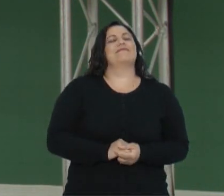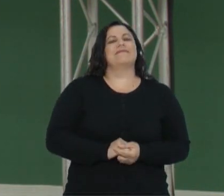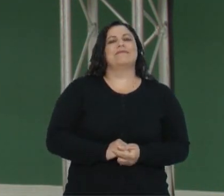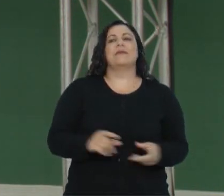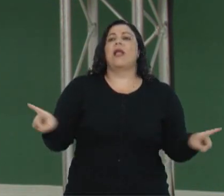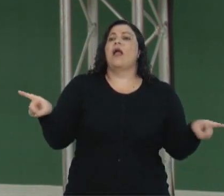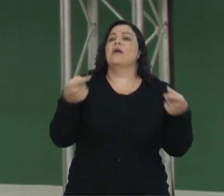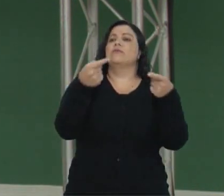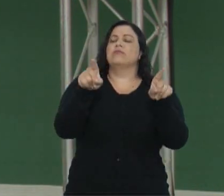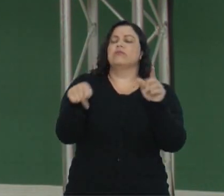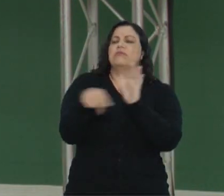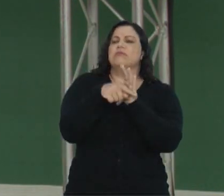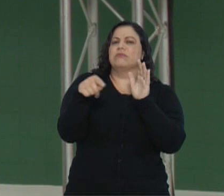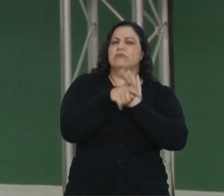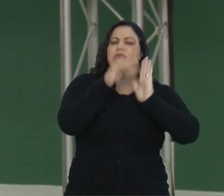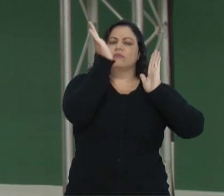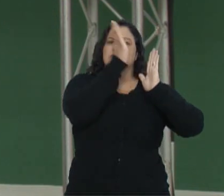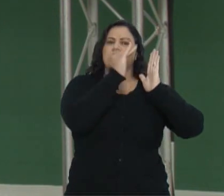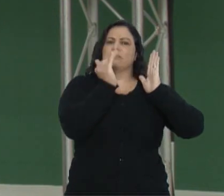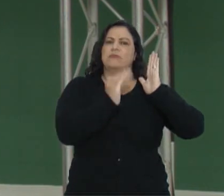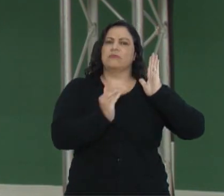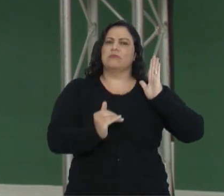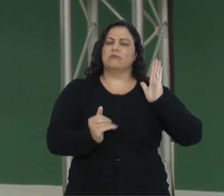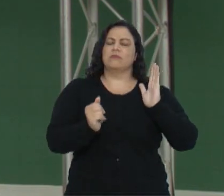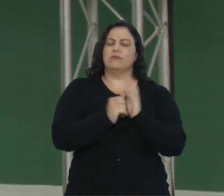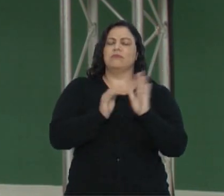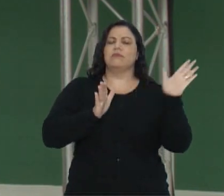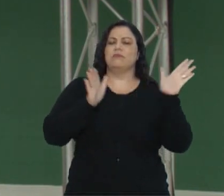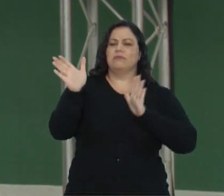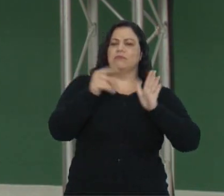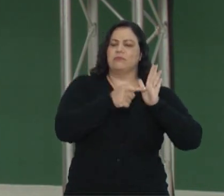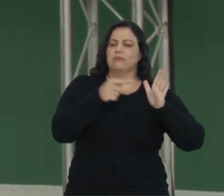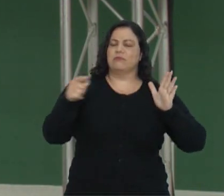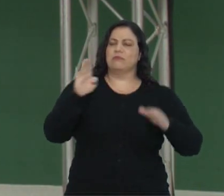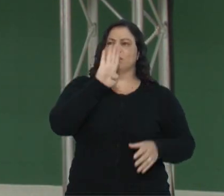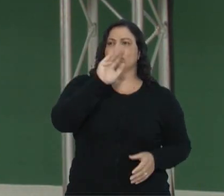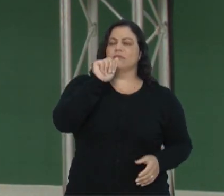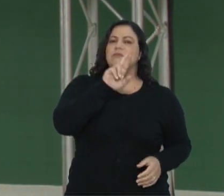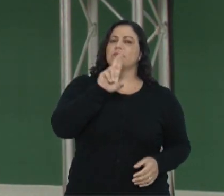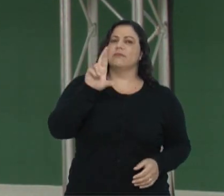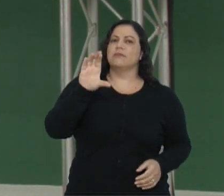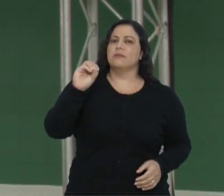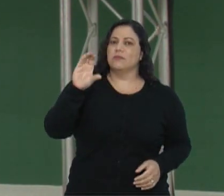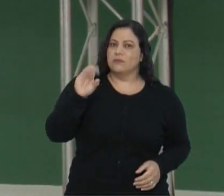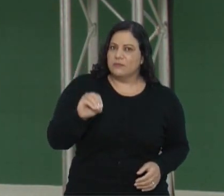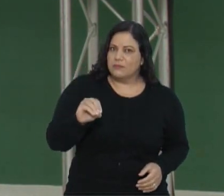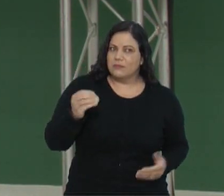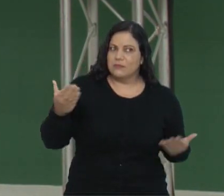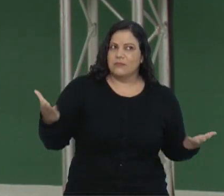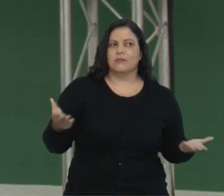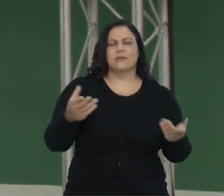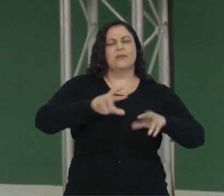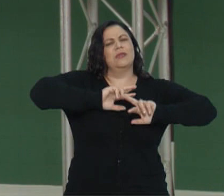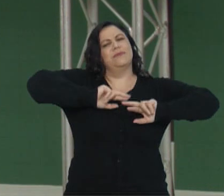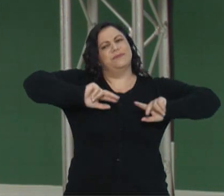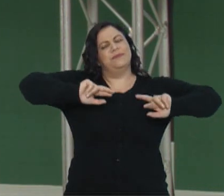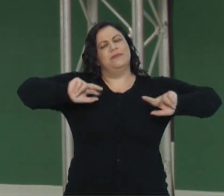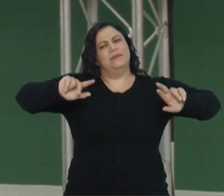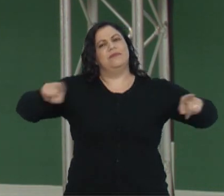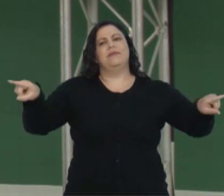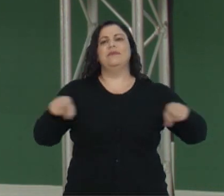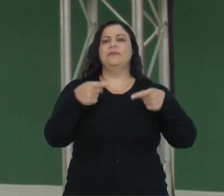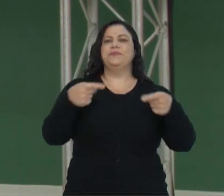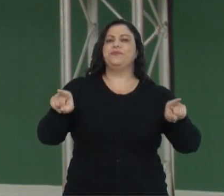Músicos do Barroco, agora a gente vai começar a falar de alguns, lógico, a gente tem um monte de músico do Barroco, né? O próprio Handel já passou hoje uma